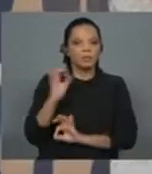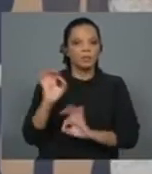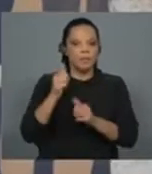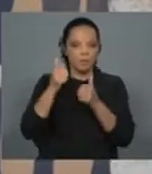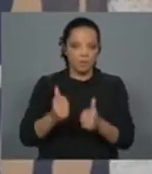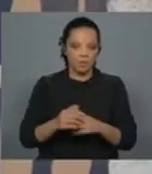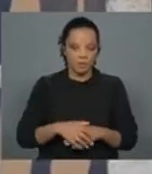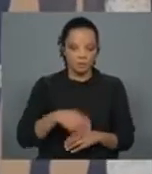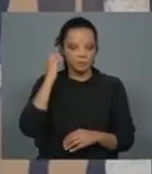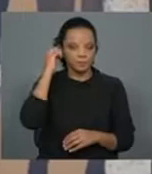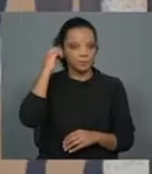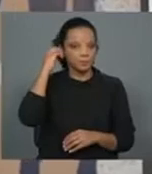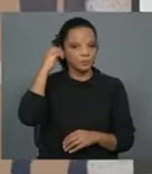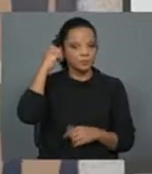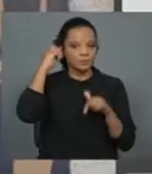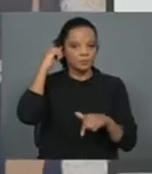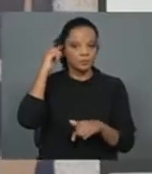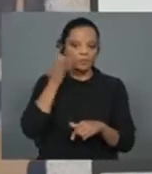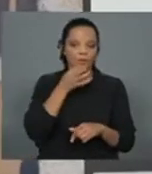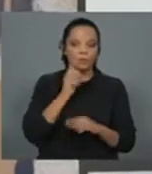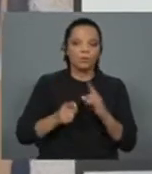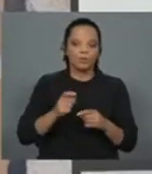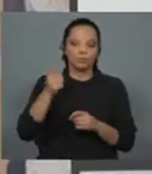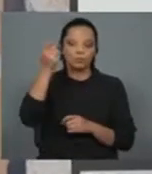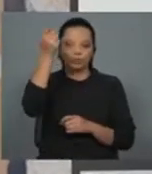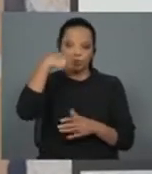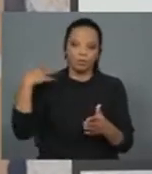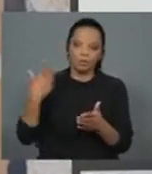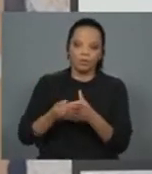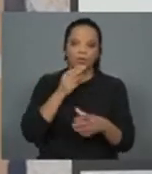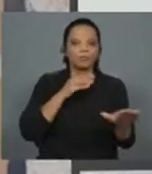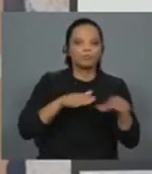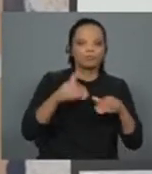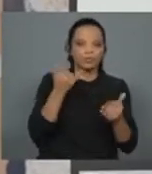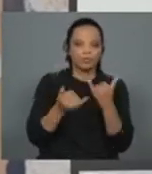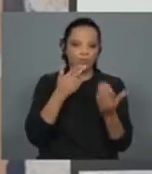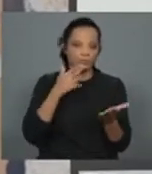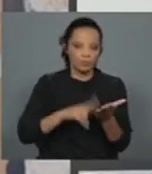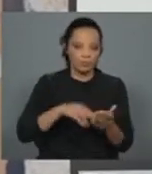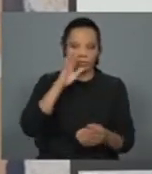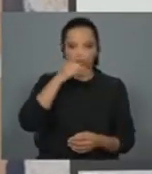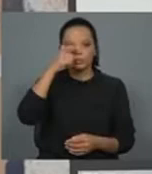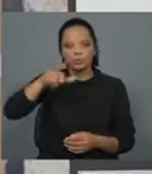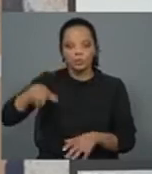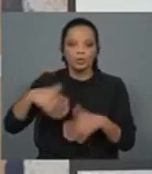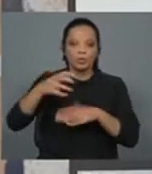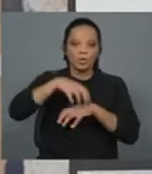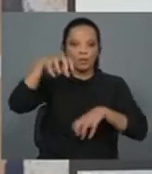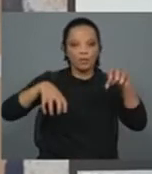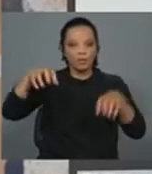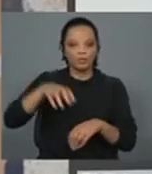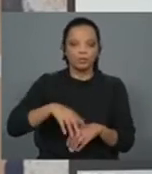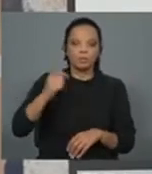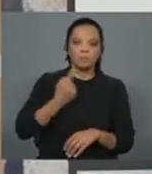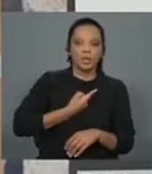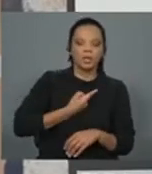Hoje falaremos da história, da sismologia, dos riscos reais que há para pessoas e edifícios e do que devemos